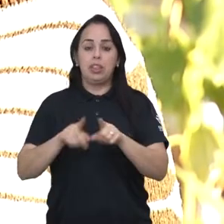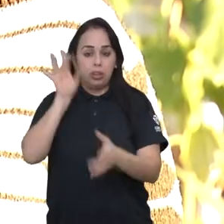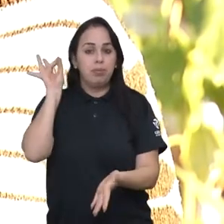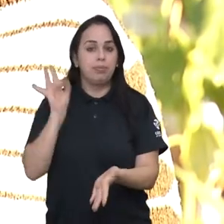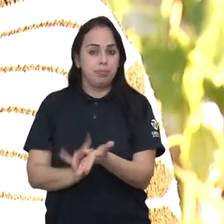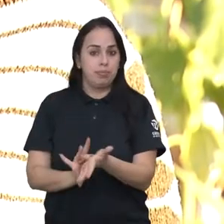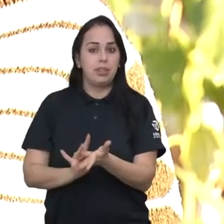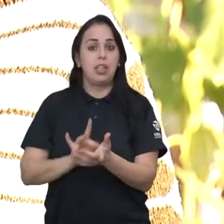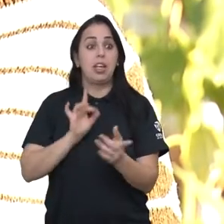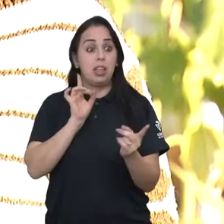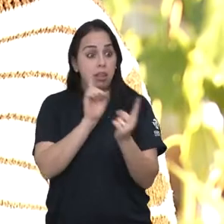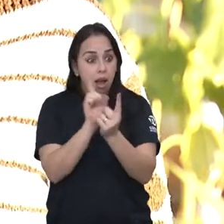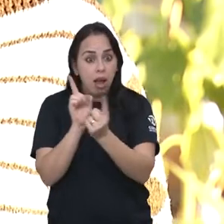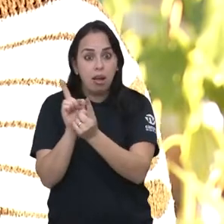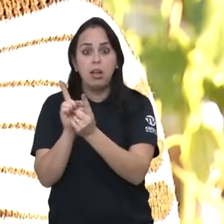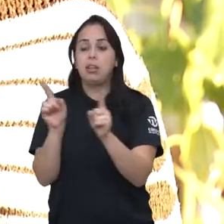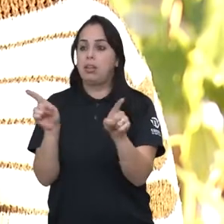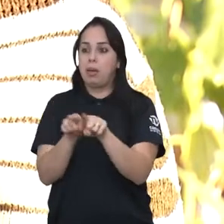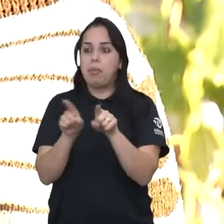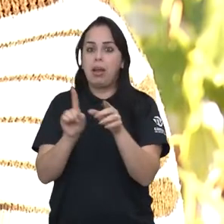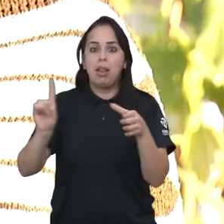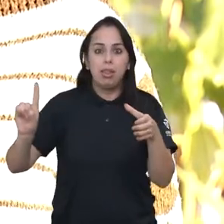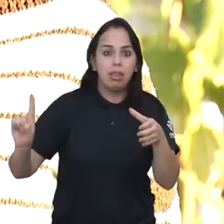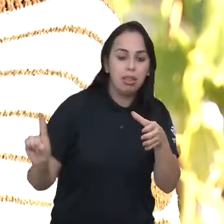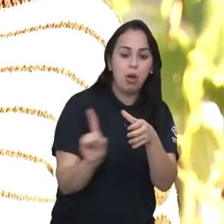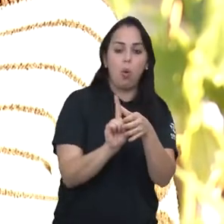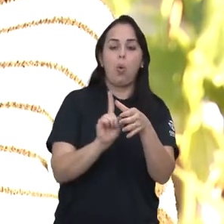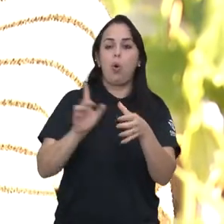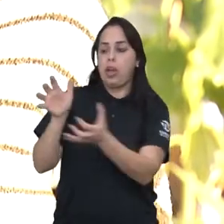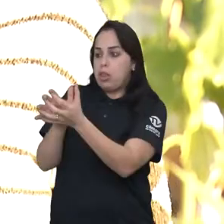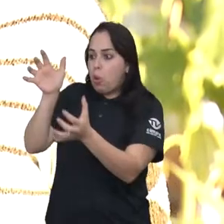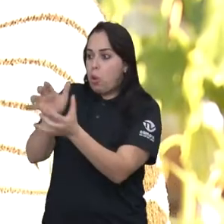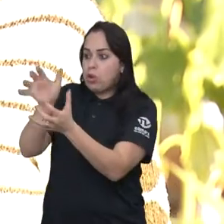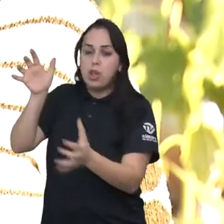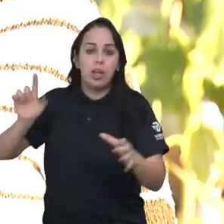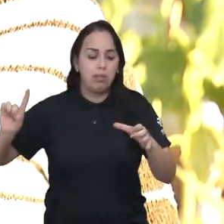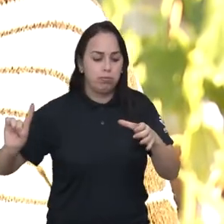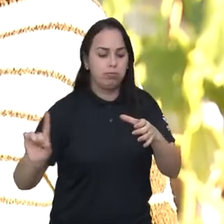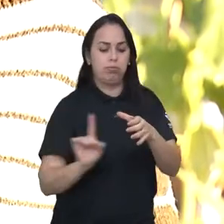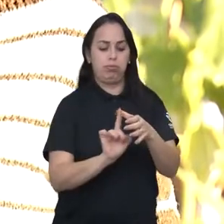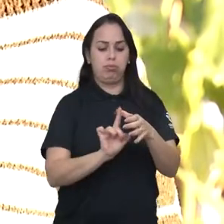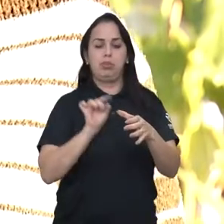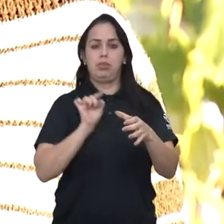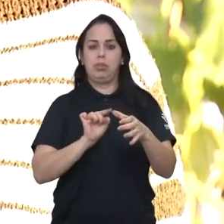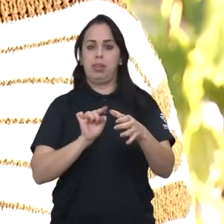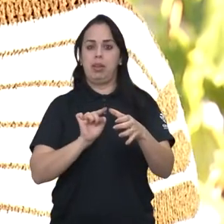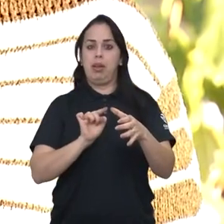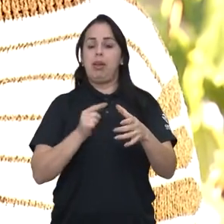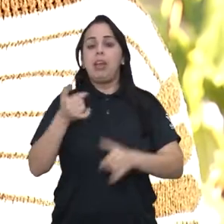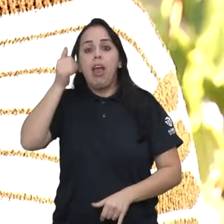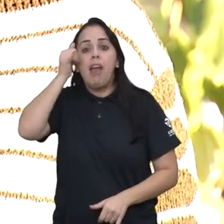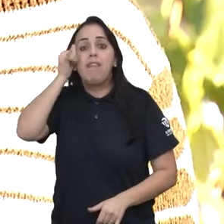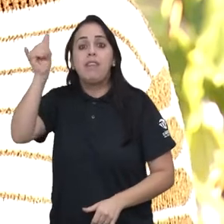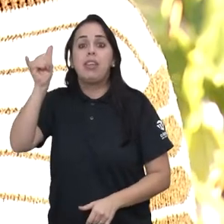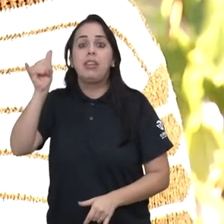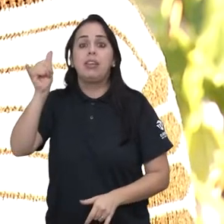né que desfaça o atendam e que incluam né os idosos né de forma preventiva